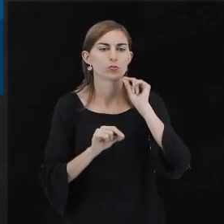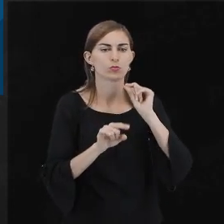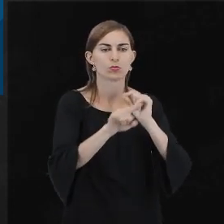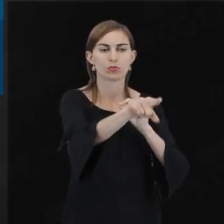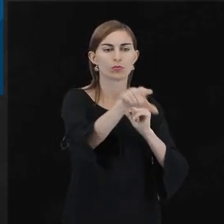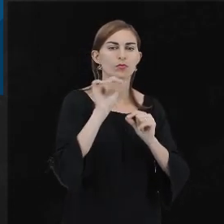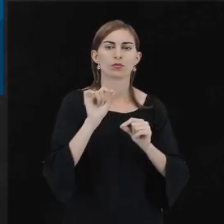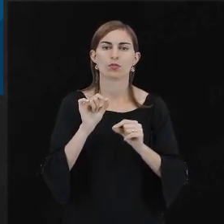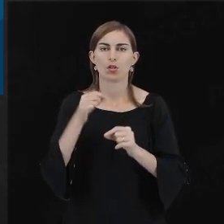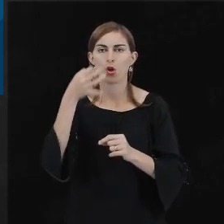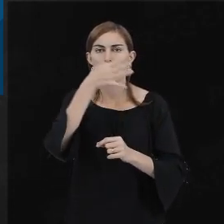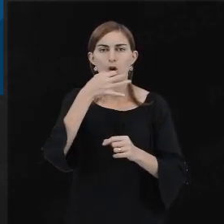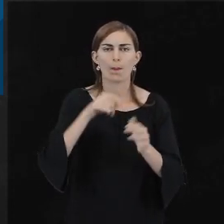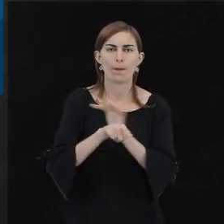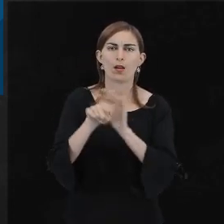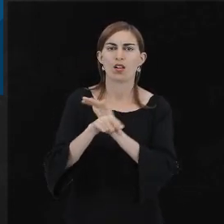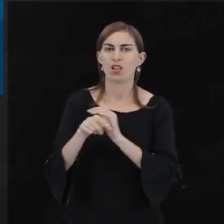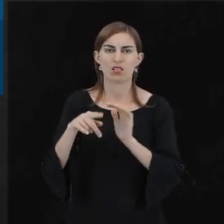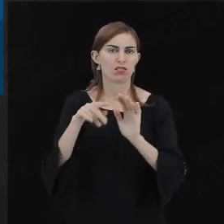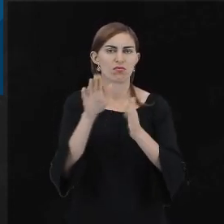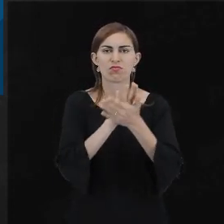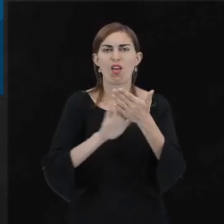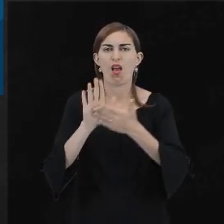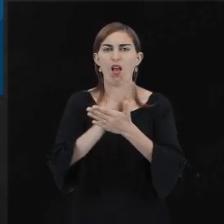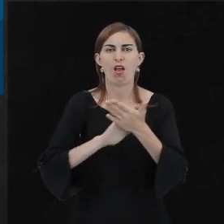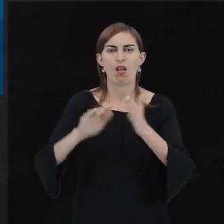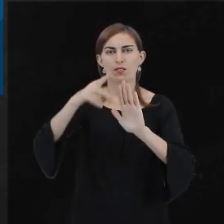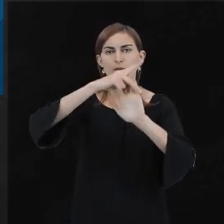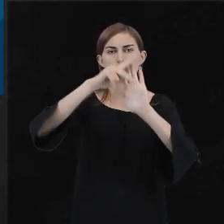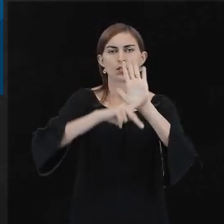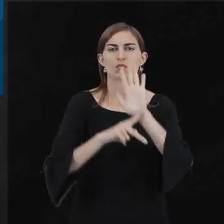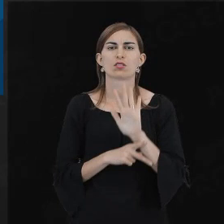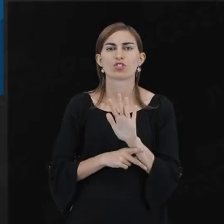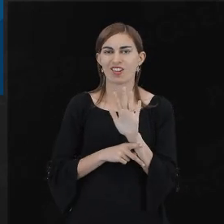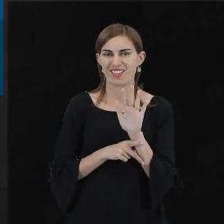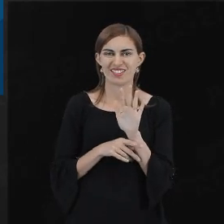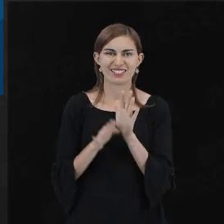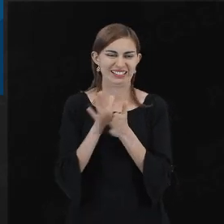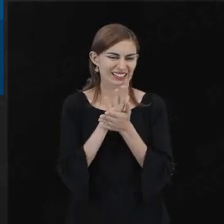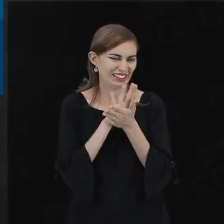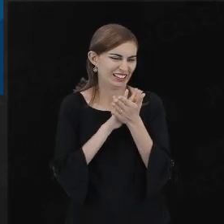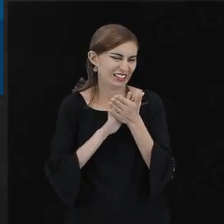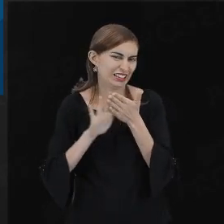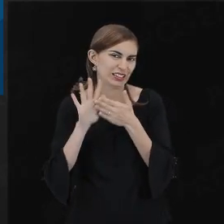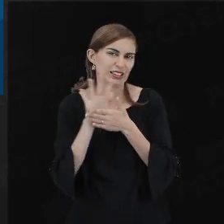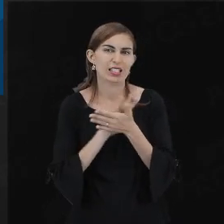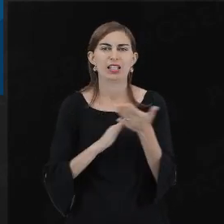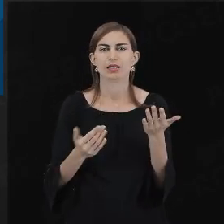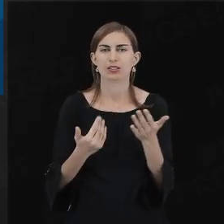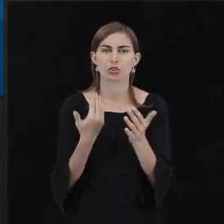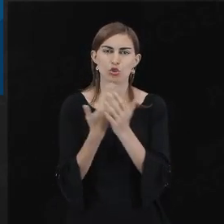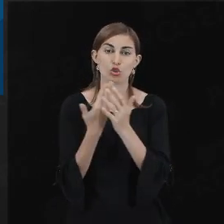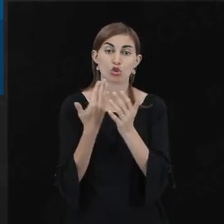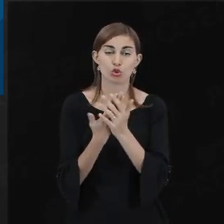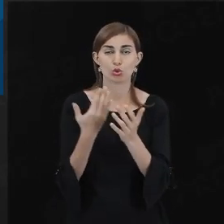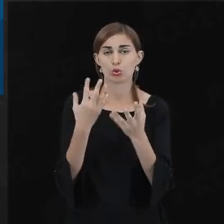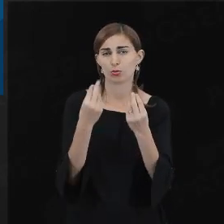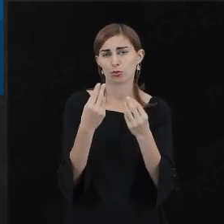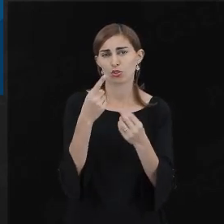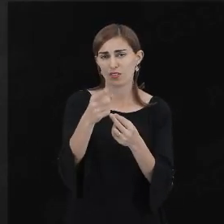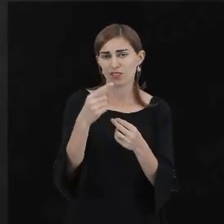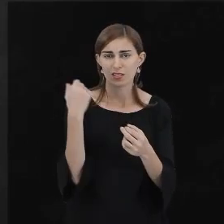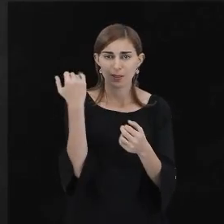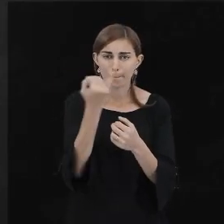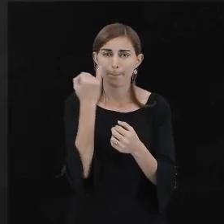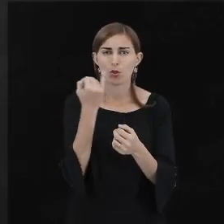não era nada planejado. O que é que ela queria? Ela quer que você leia muito, que você estude muito, não importa como é que seja a